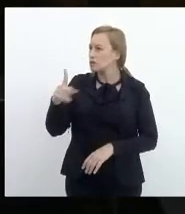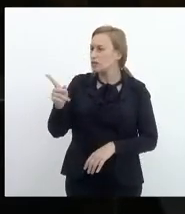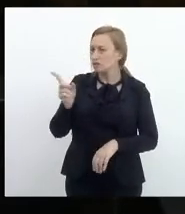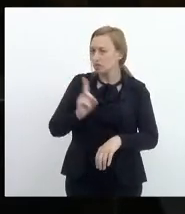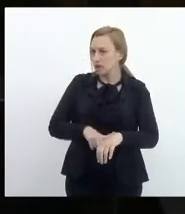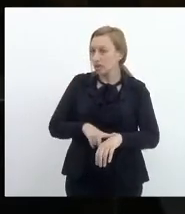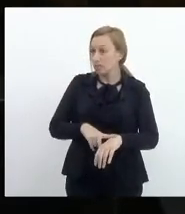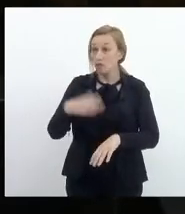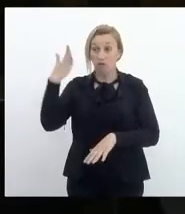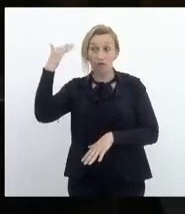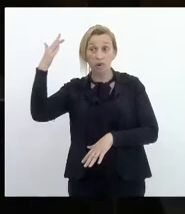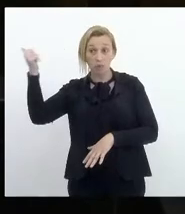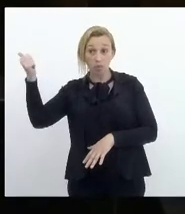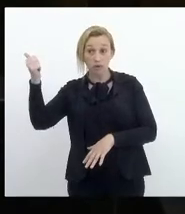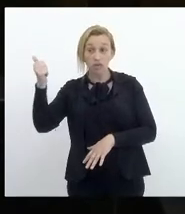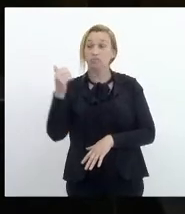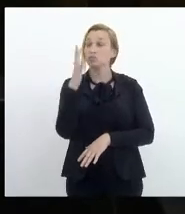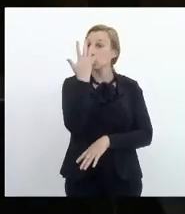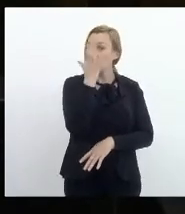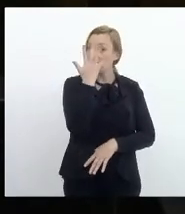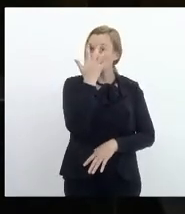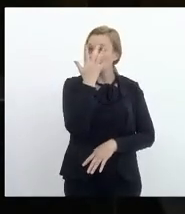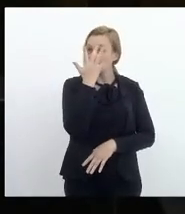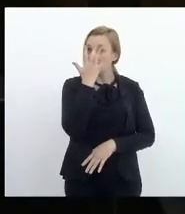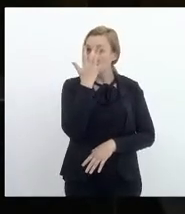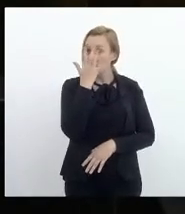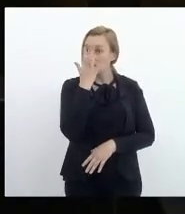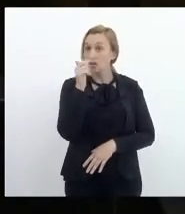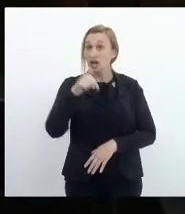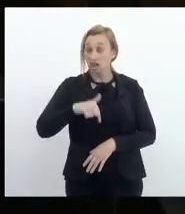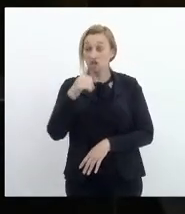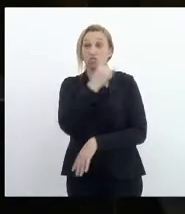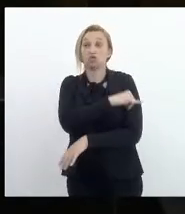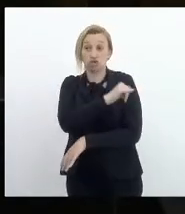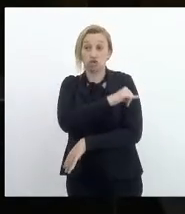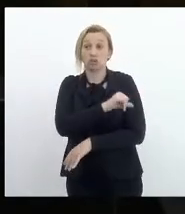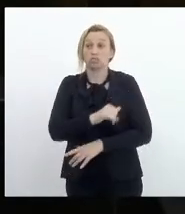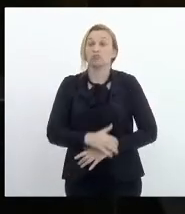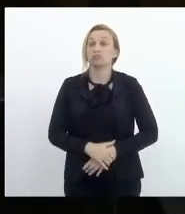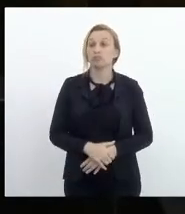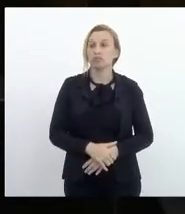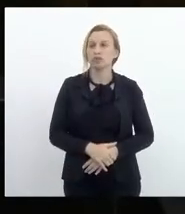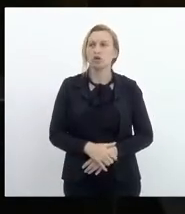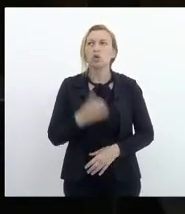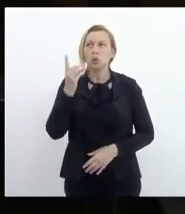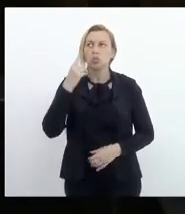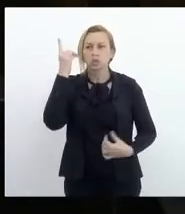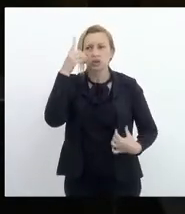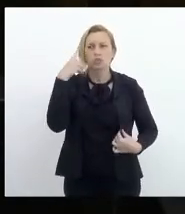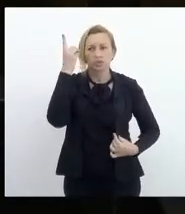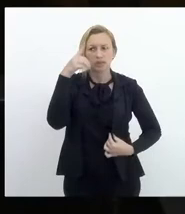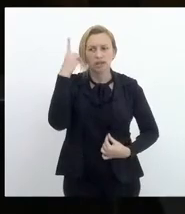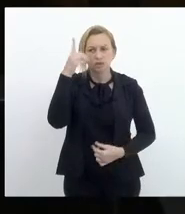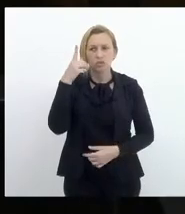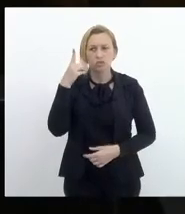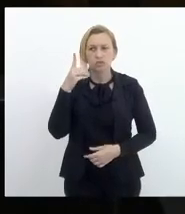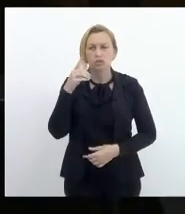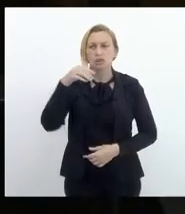fez muito sucesso do carnaval aqui no Rio de Janeiro que o deputado